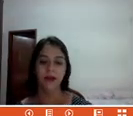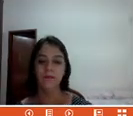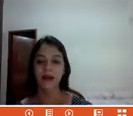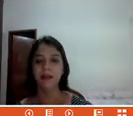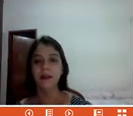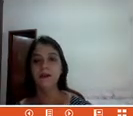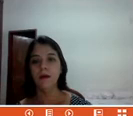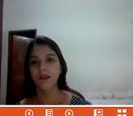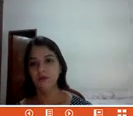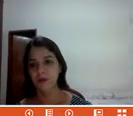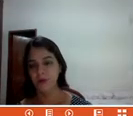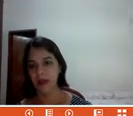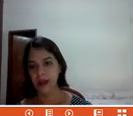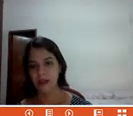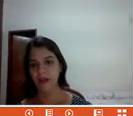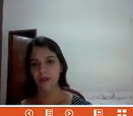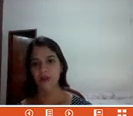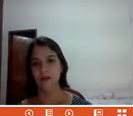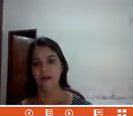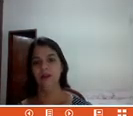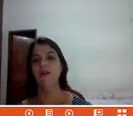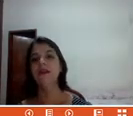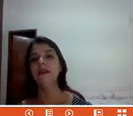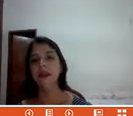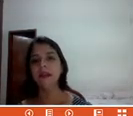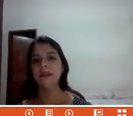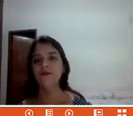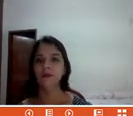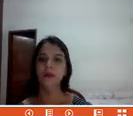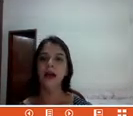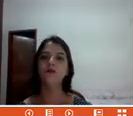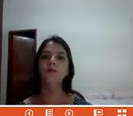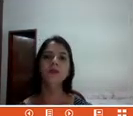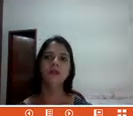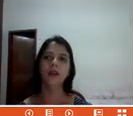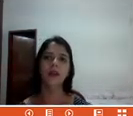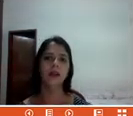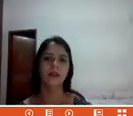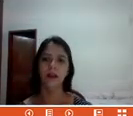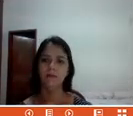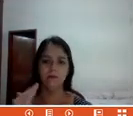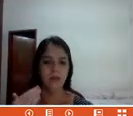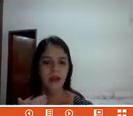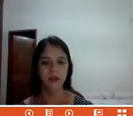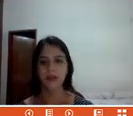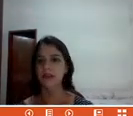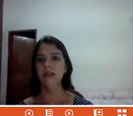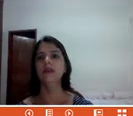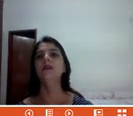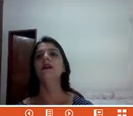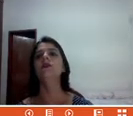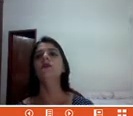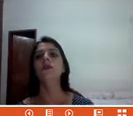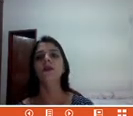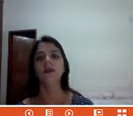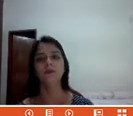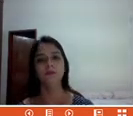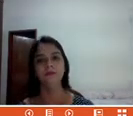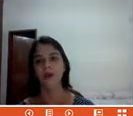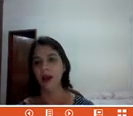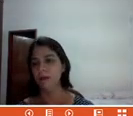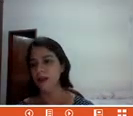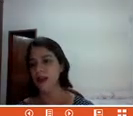não vai aprender com a mesma propriedade que nós. Então, ele tem essa dificuldade. Muitos até desistem da